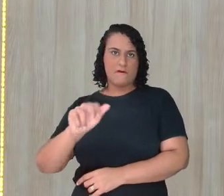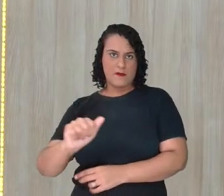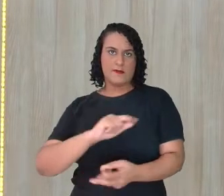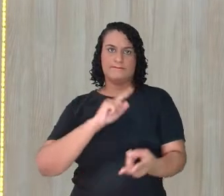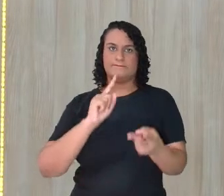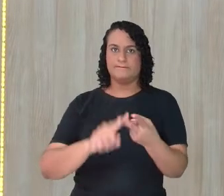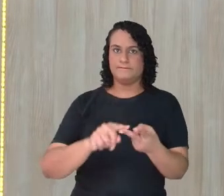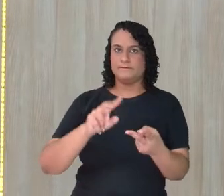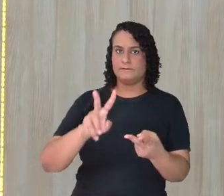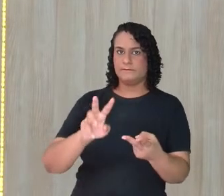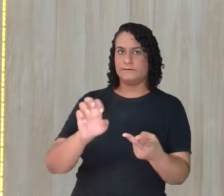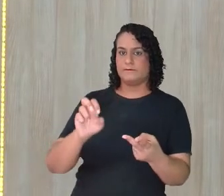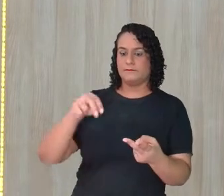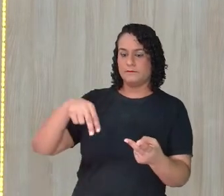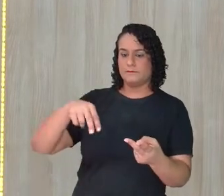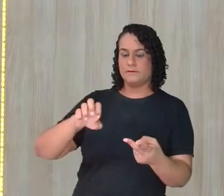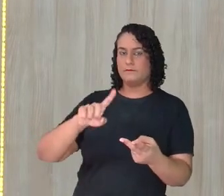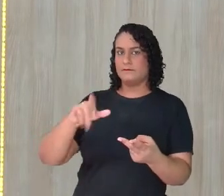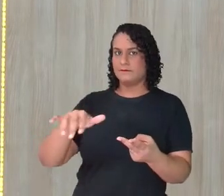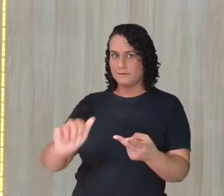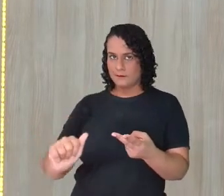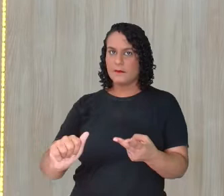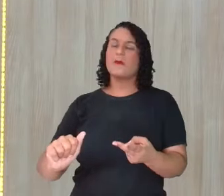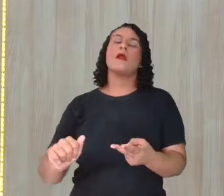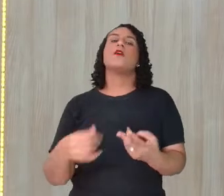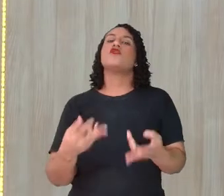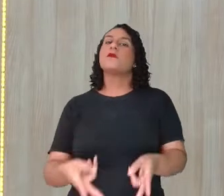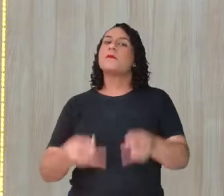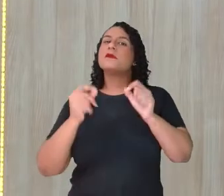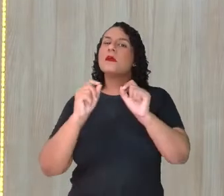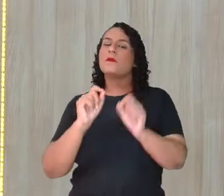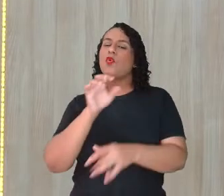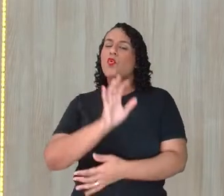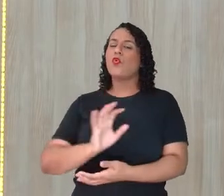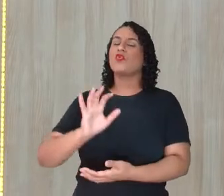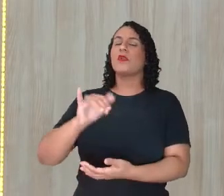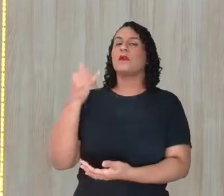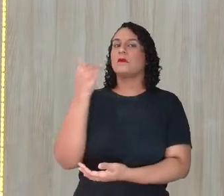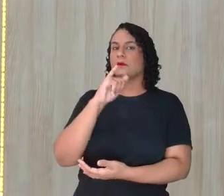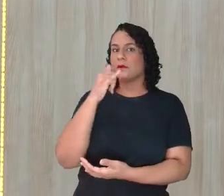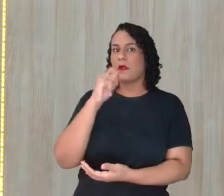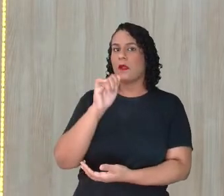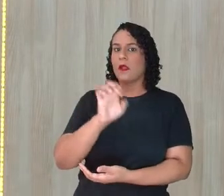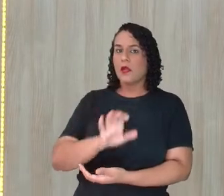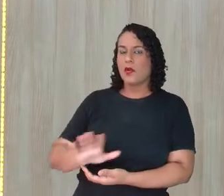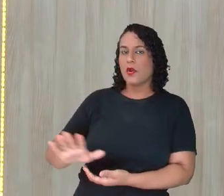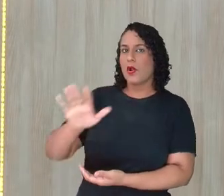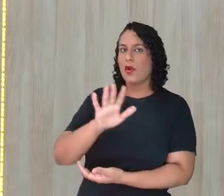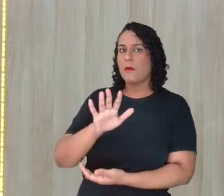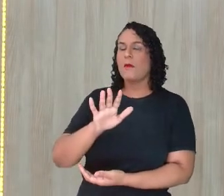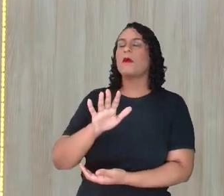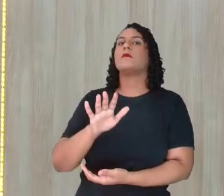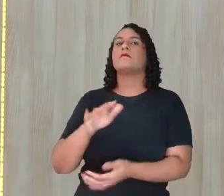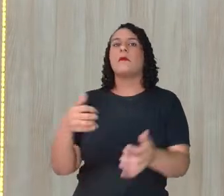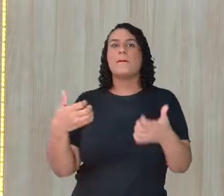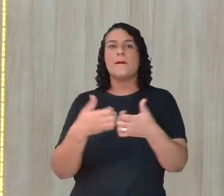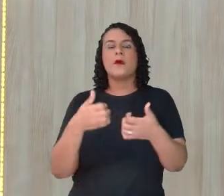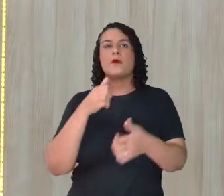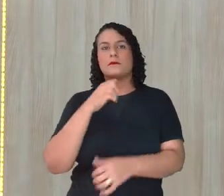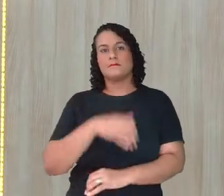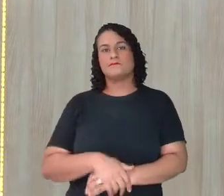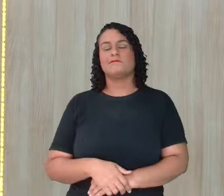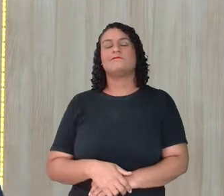da Itália, né? A Península Itálica ali, ó, região da Europa, Península Itálica, dando um chute,